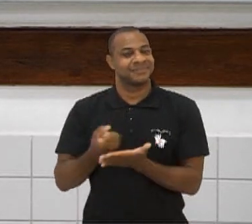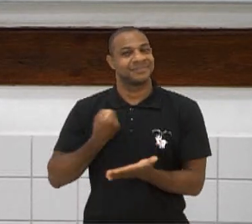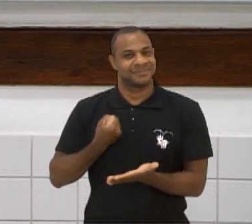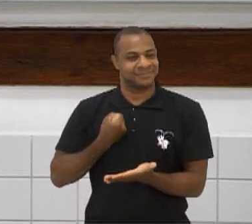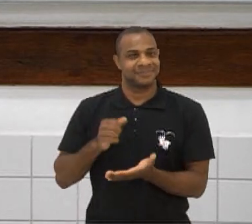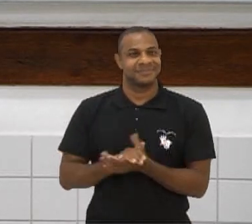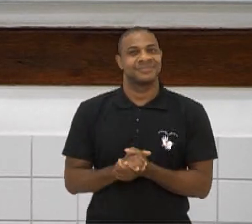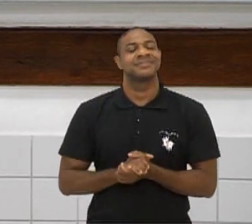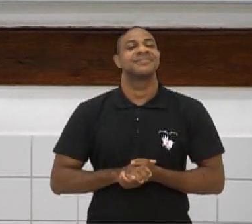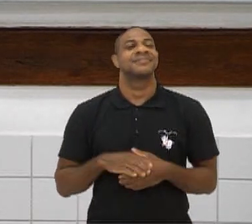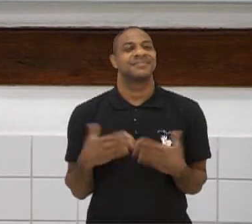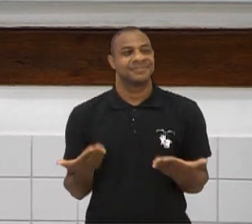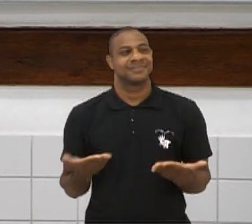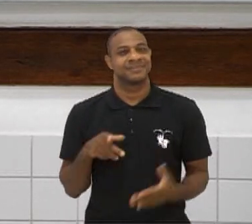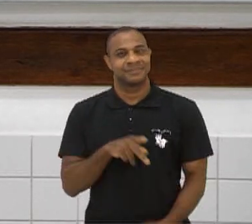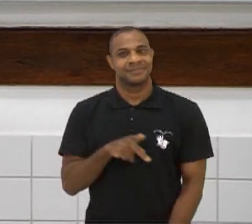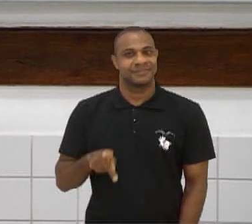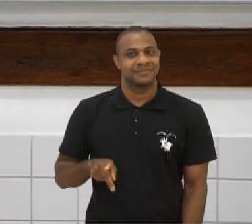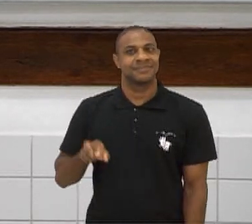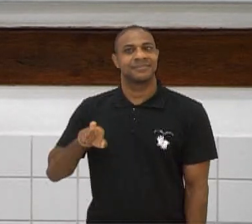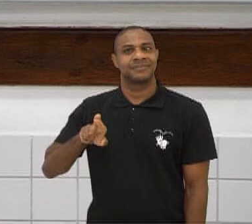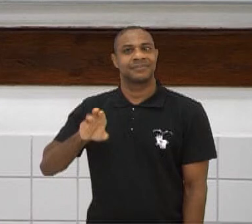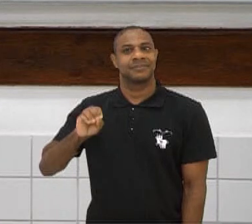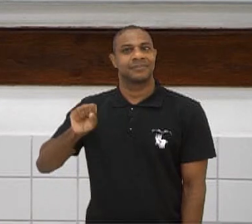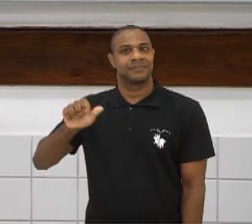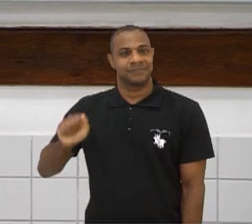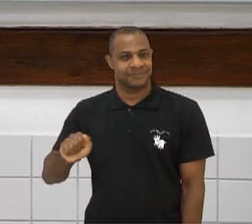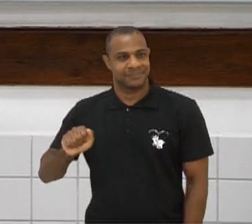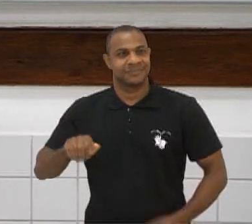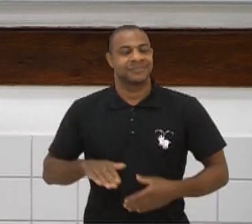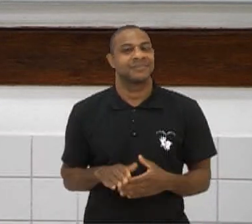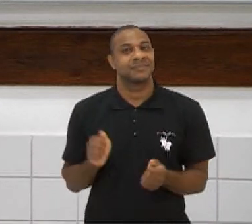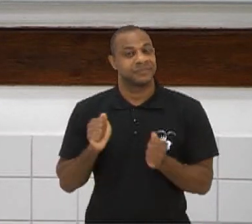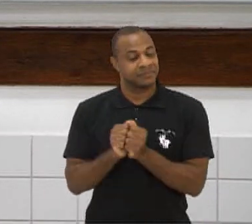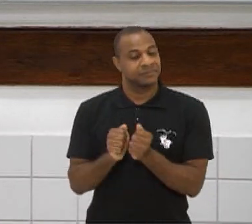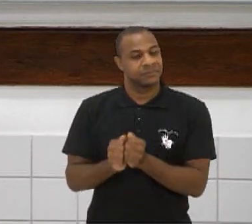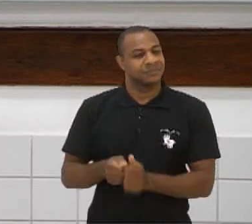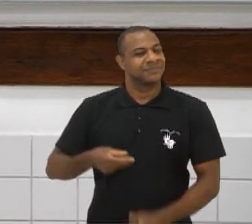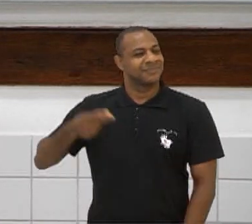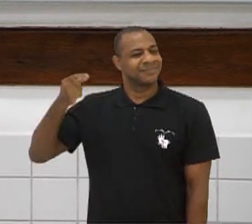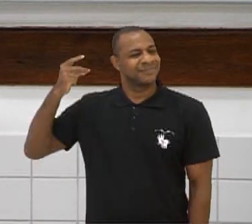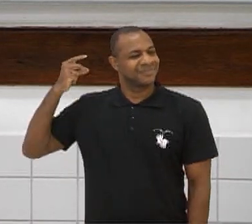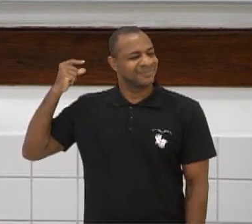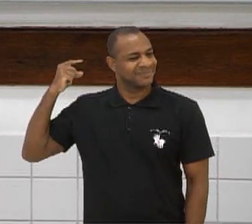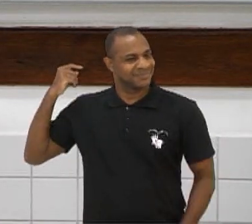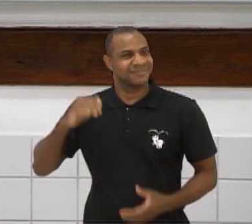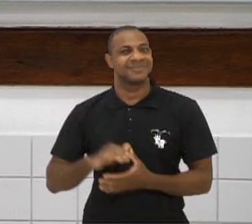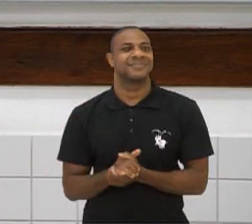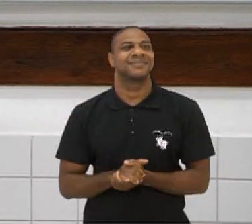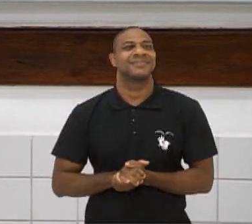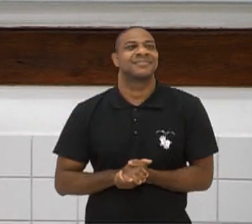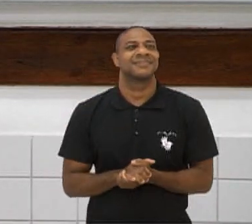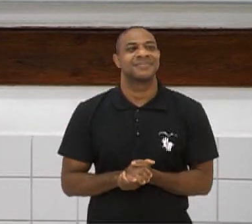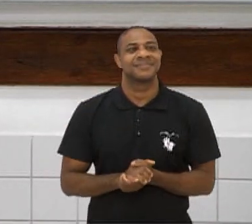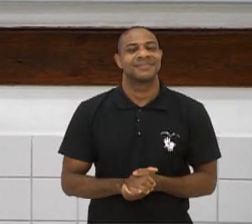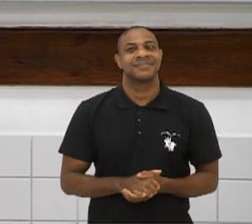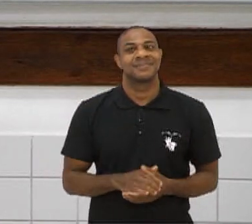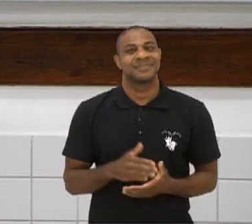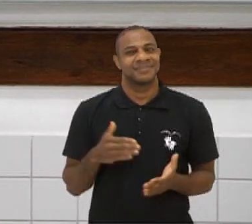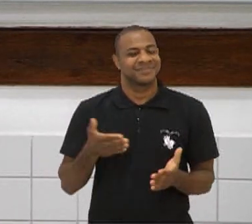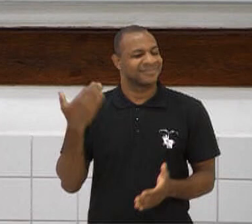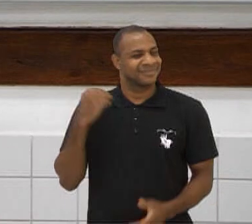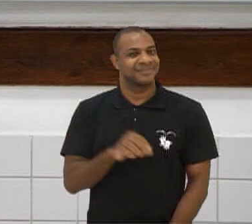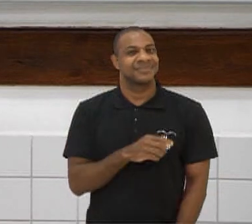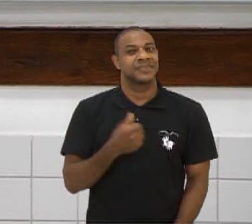número 150. Eu sou a professora Rosa Helena Bueno, estou com vocês aí desde a 12ª aula, desde a aula de número 12,